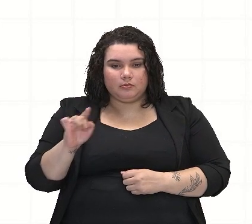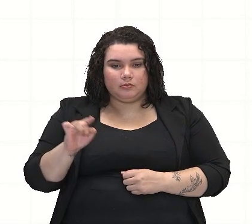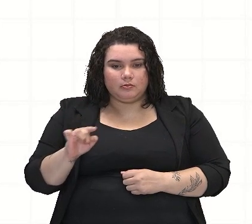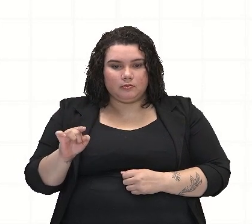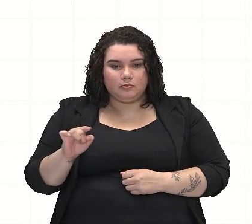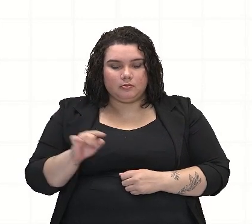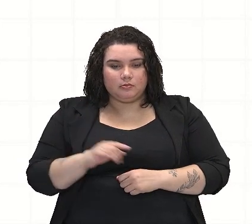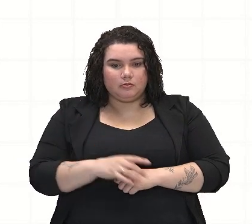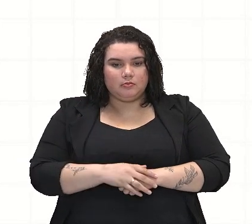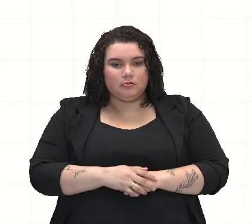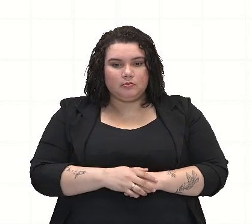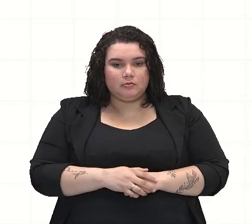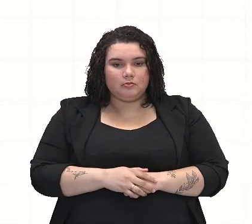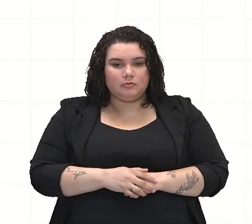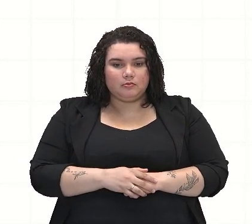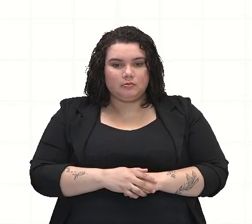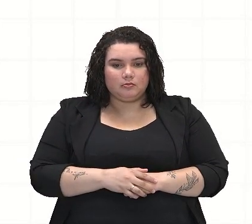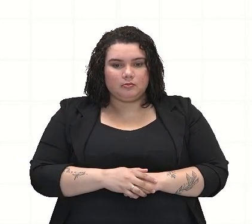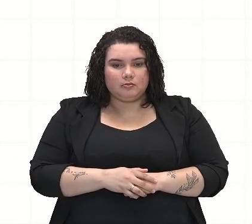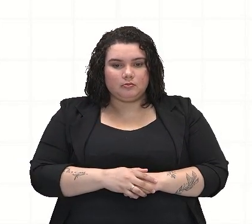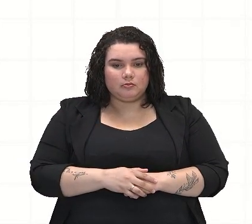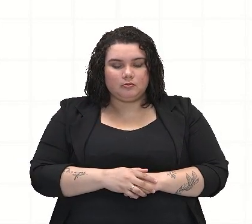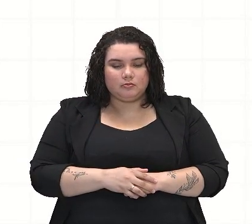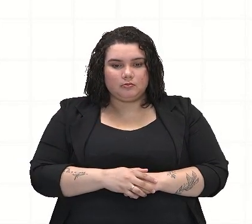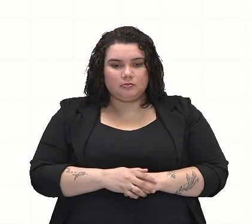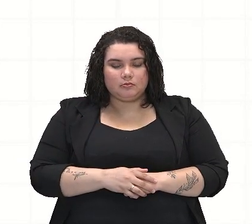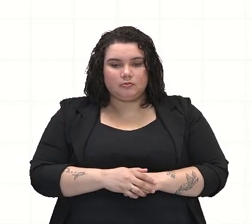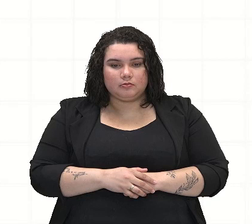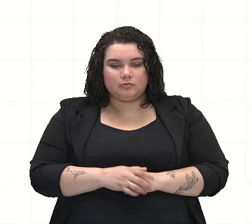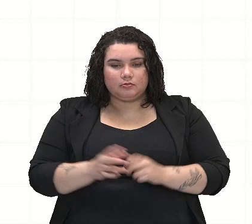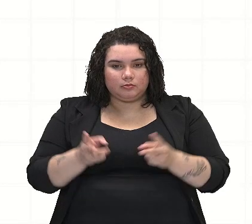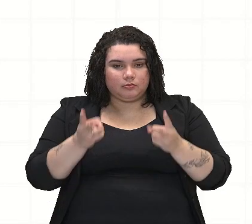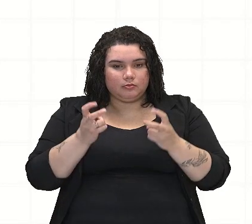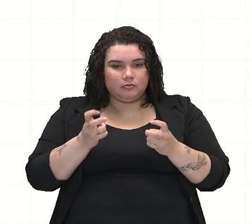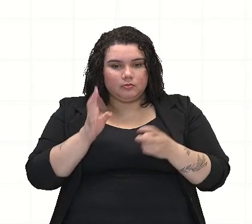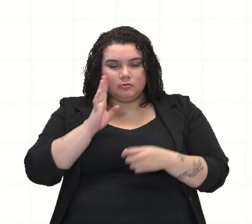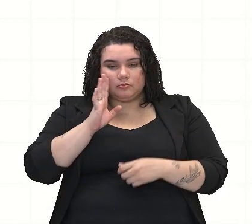Olha que símbolo bacana, ó. Vou colocar aqui